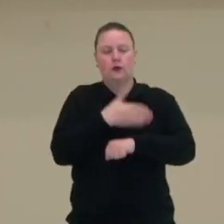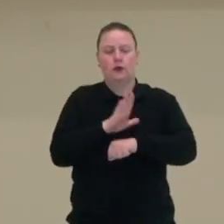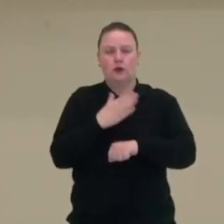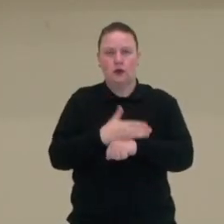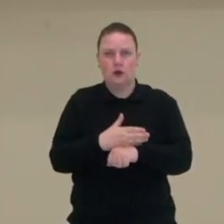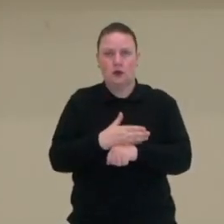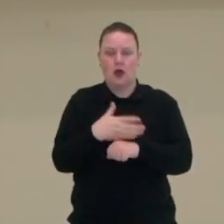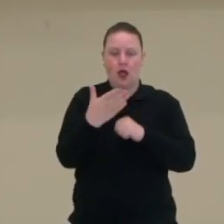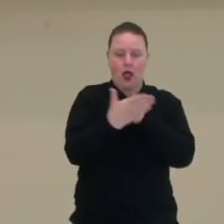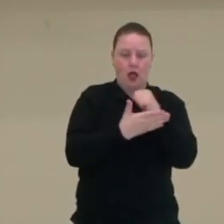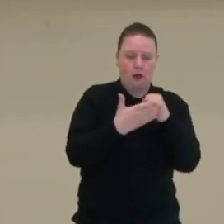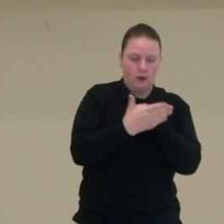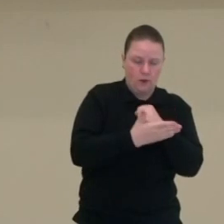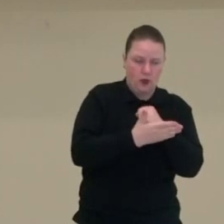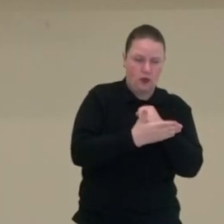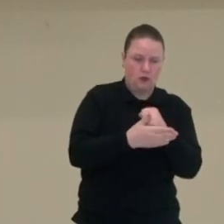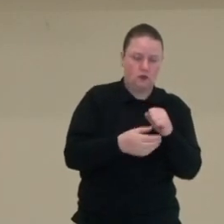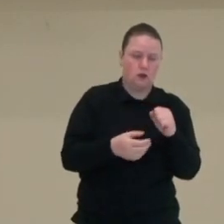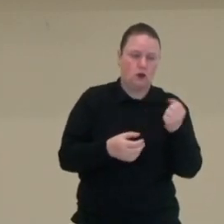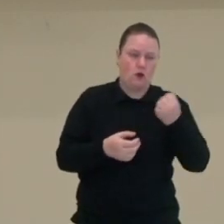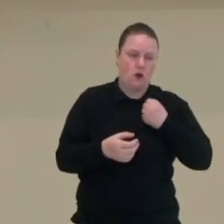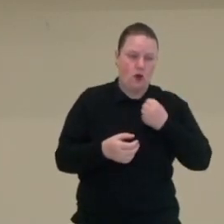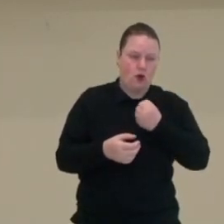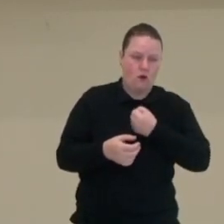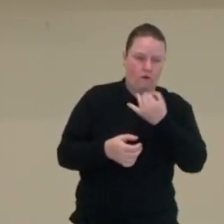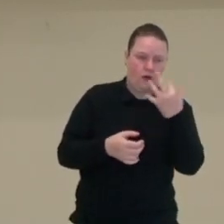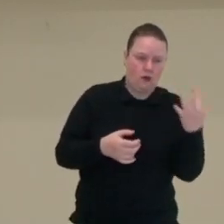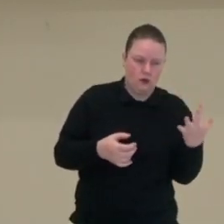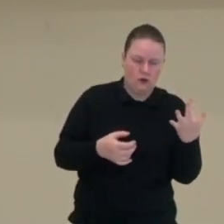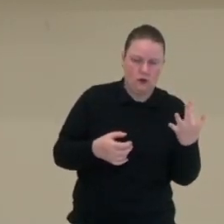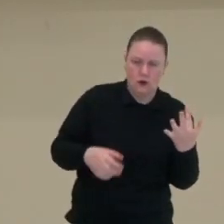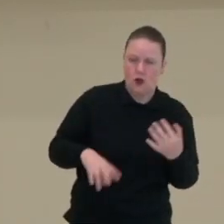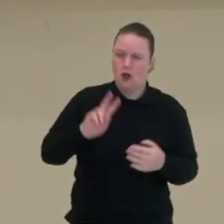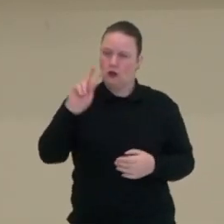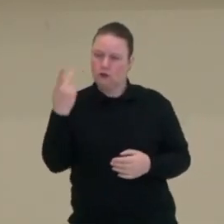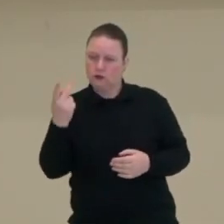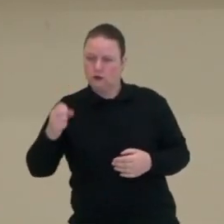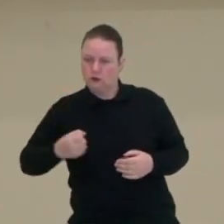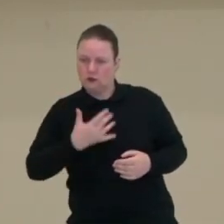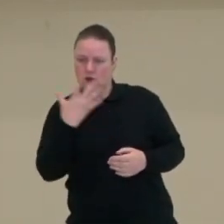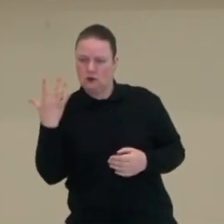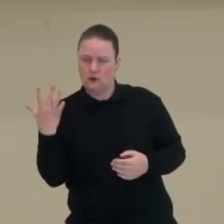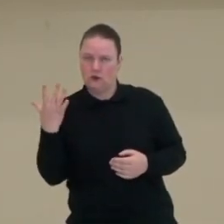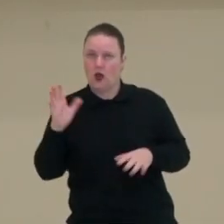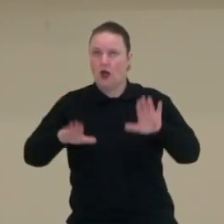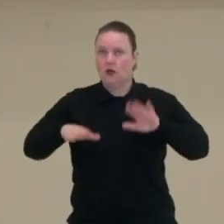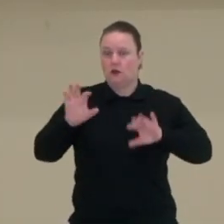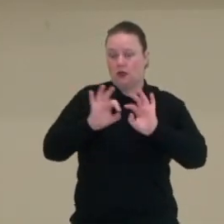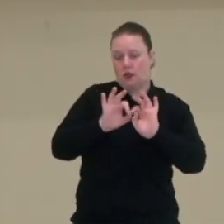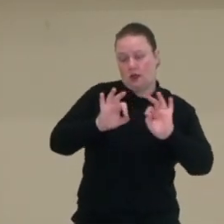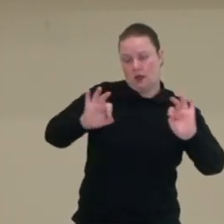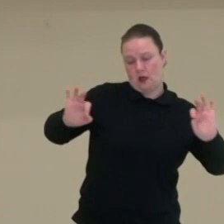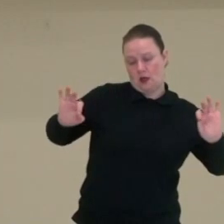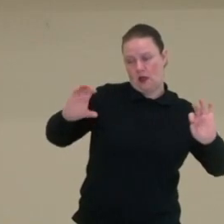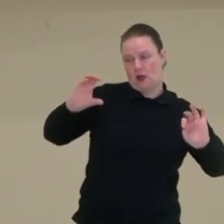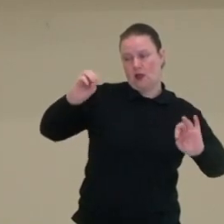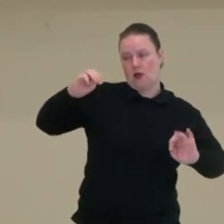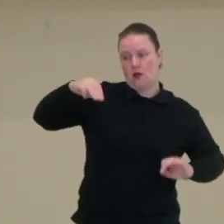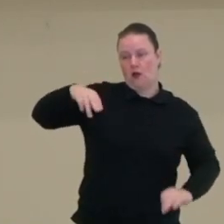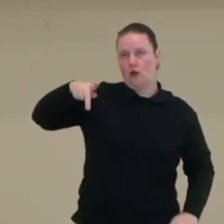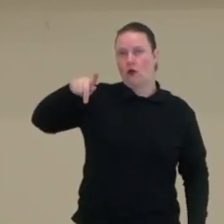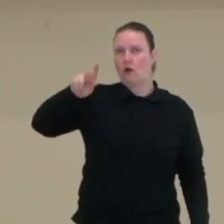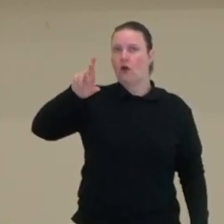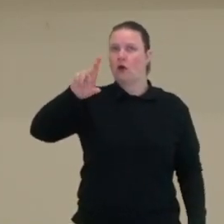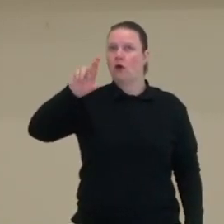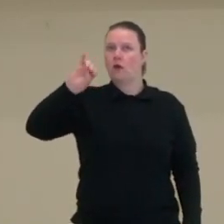vale tanto, a altura vale tanto. Não, ele vai te fornecer comprimento e largura. E aí você já vai